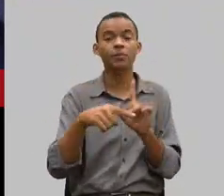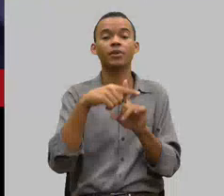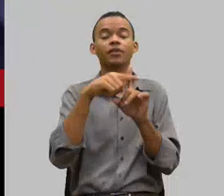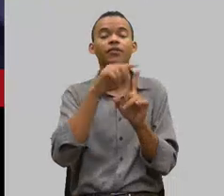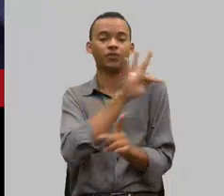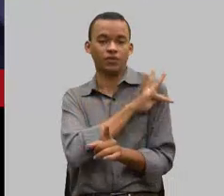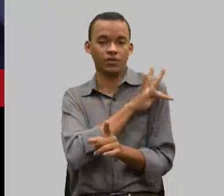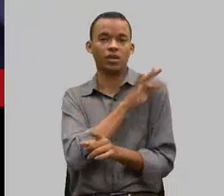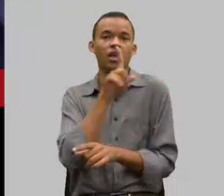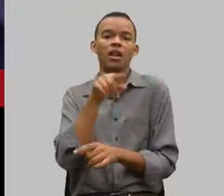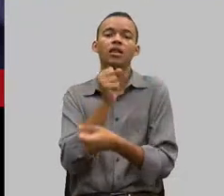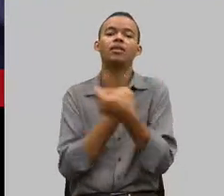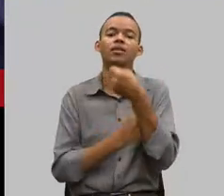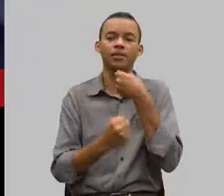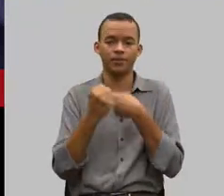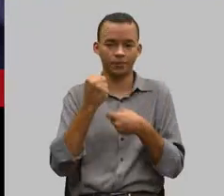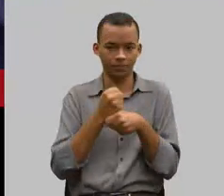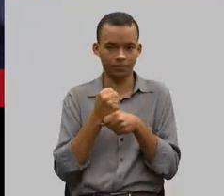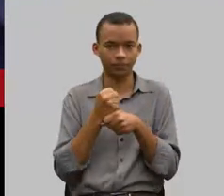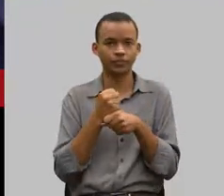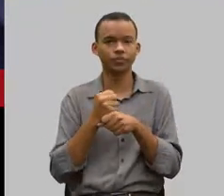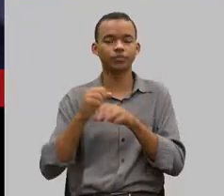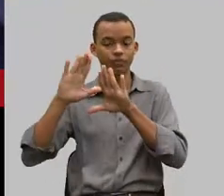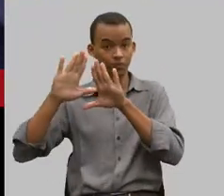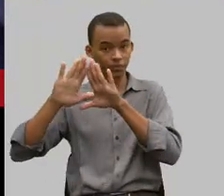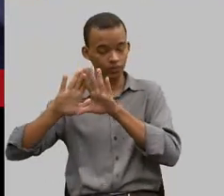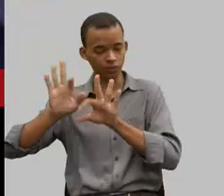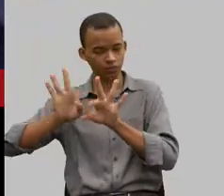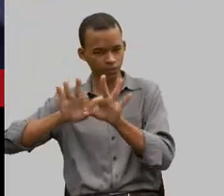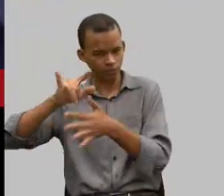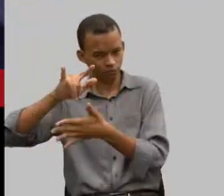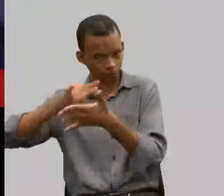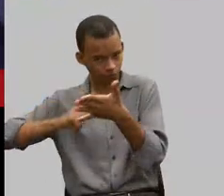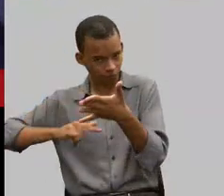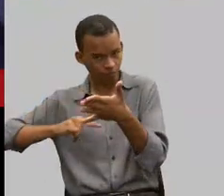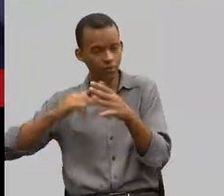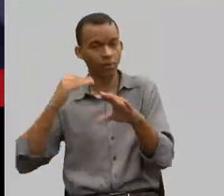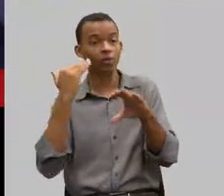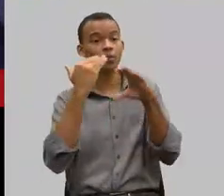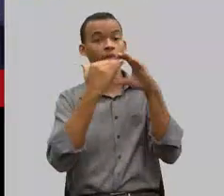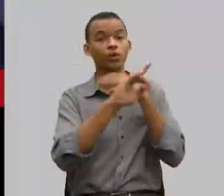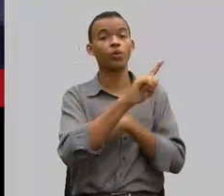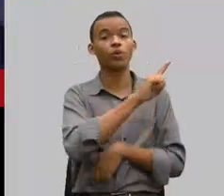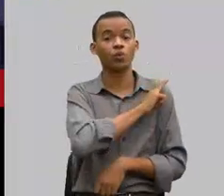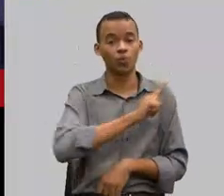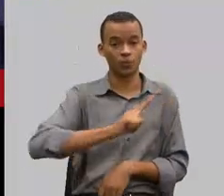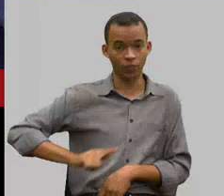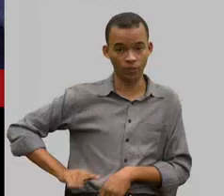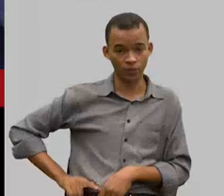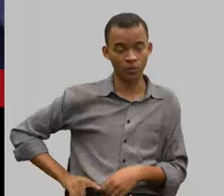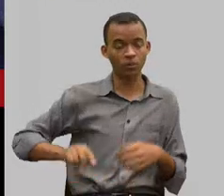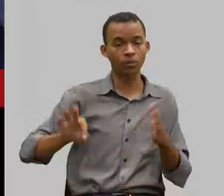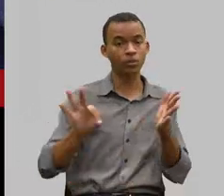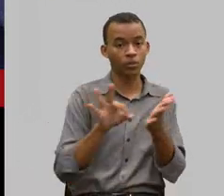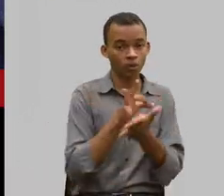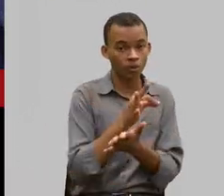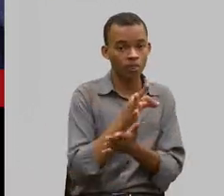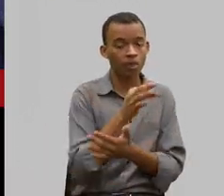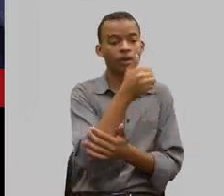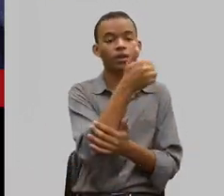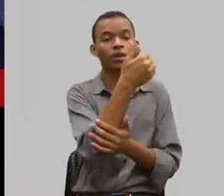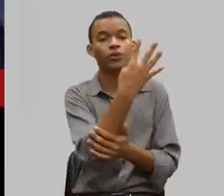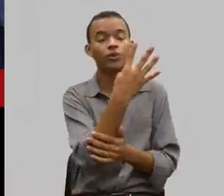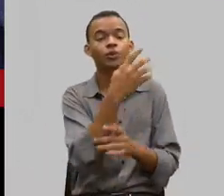do ano passado a assembleia encaminhou o projeto de lei pro Governador sancionado no dia 12 de julho 14